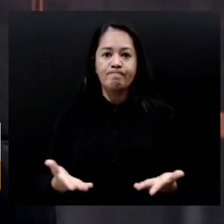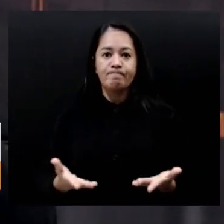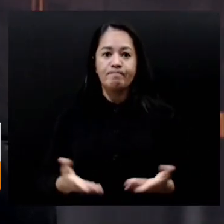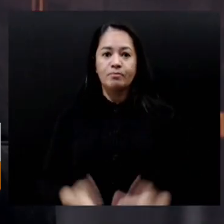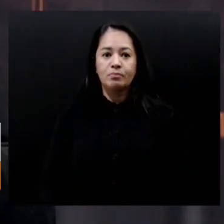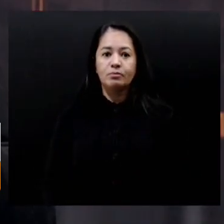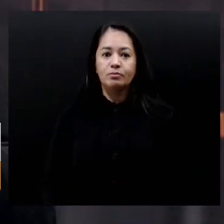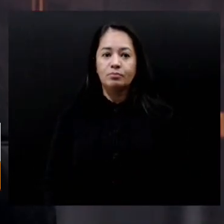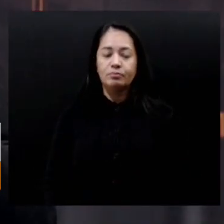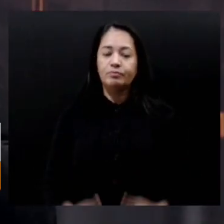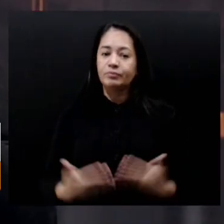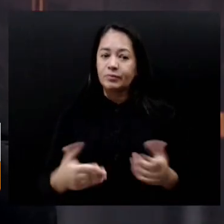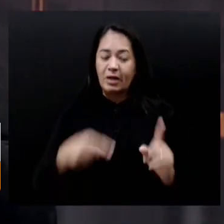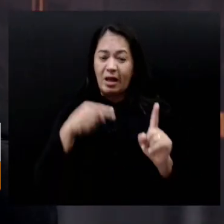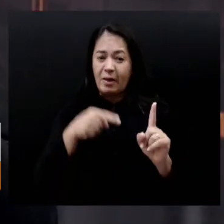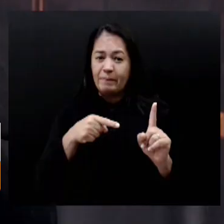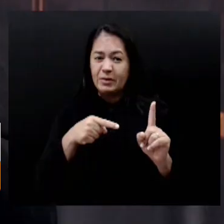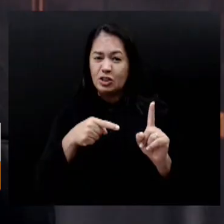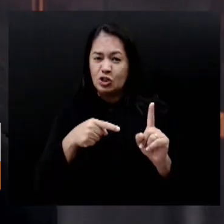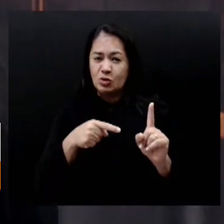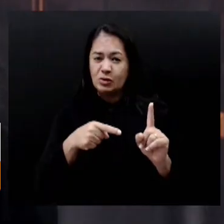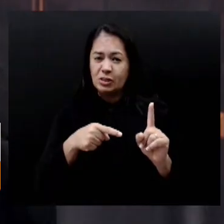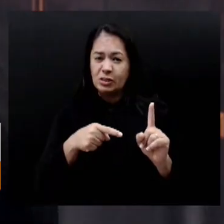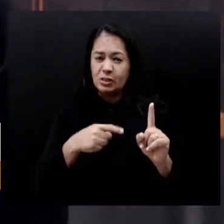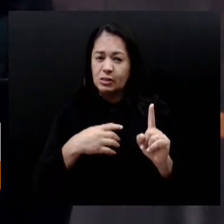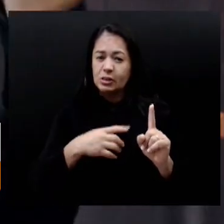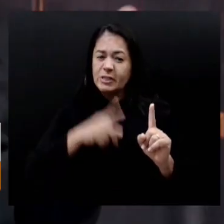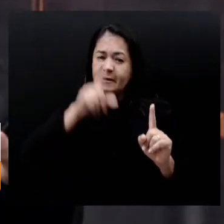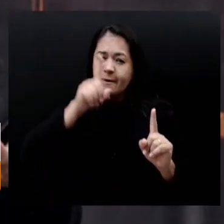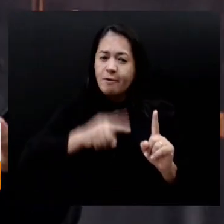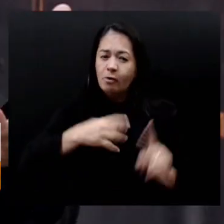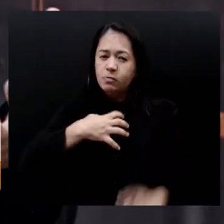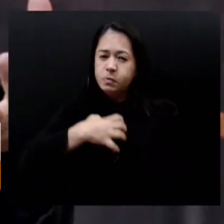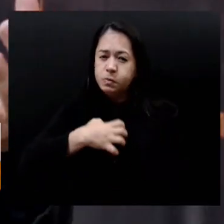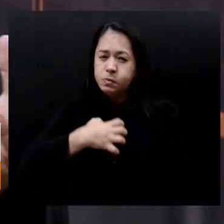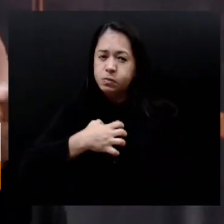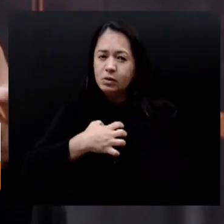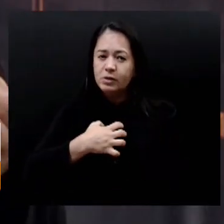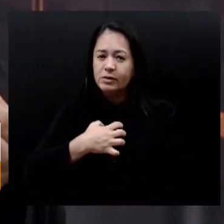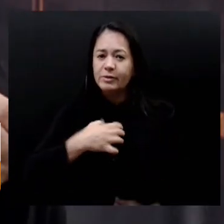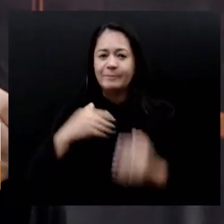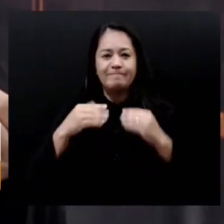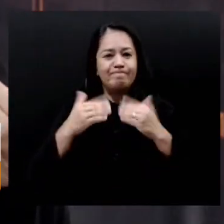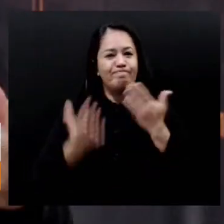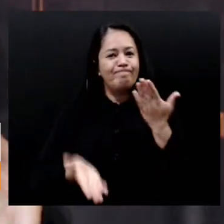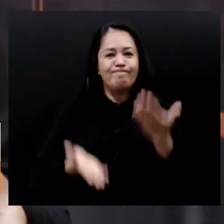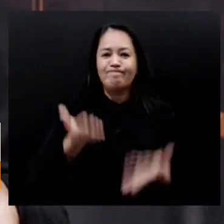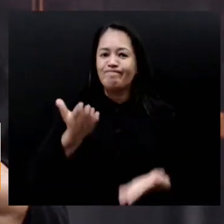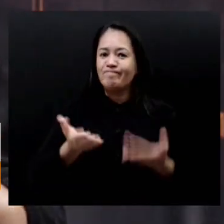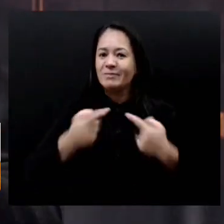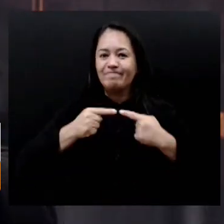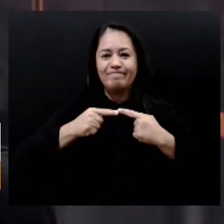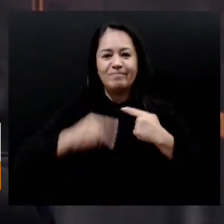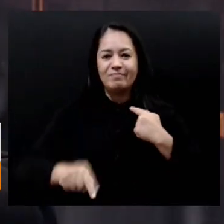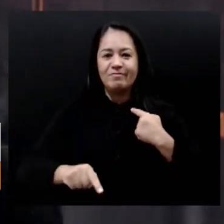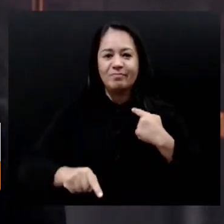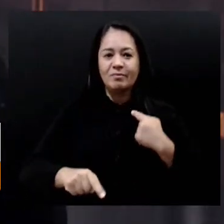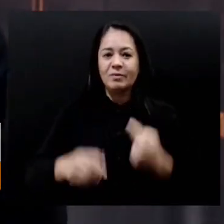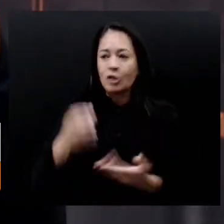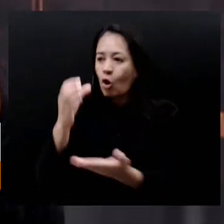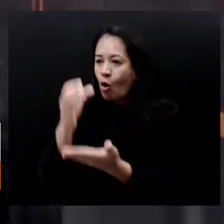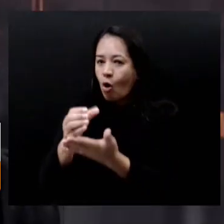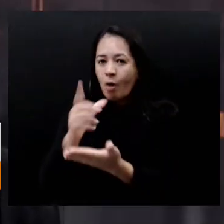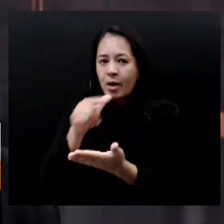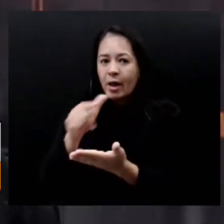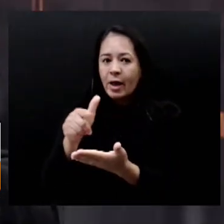pessoa enraivecida, ela é desproporcional, né? Se eu deixar um copo de água cair, ela vai ter uma